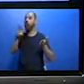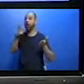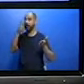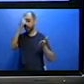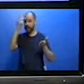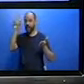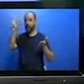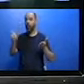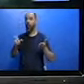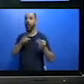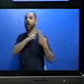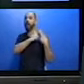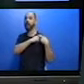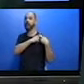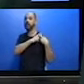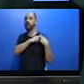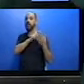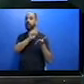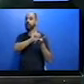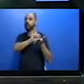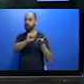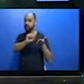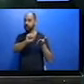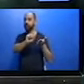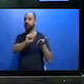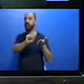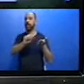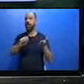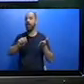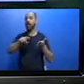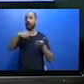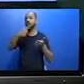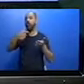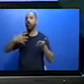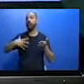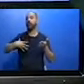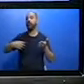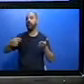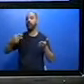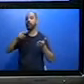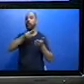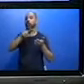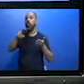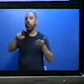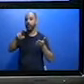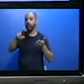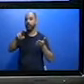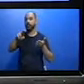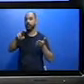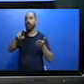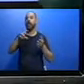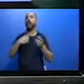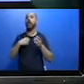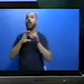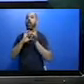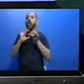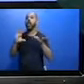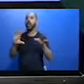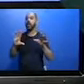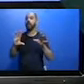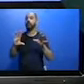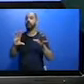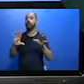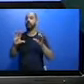responsável pelo aluno coloca o nome do seu filho ao turismo que a sua imagem esteja